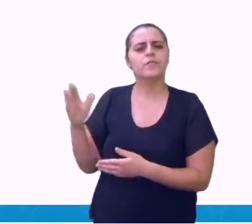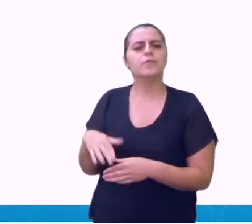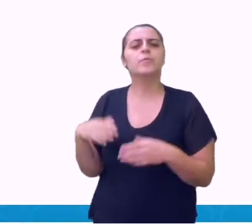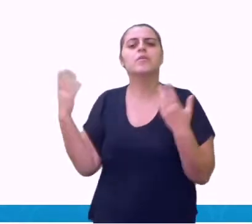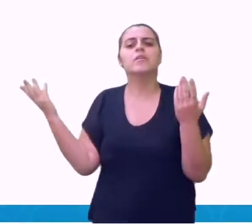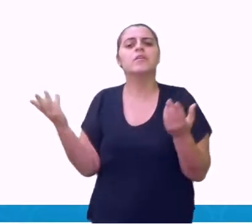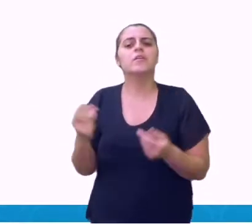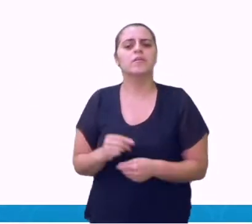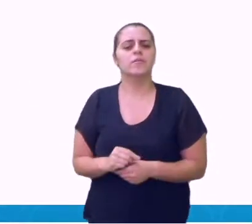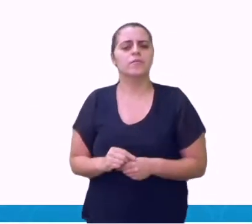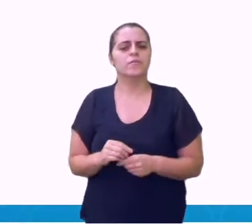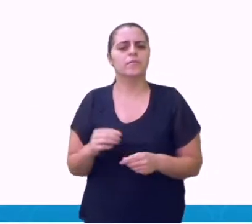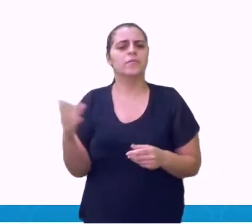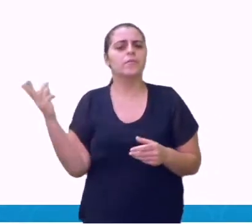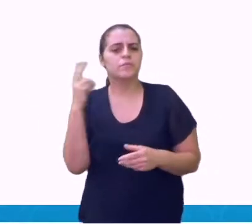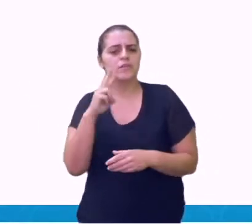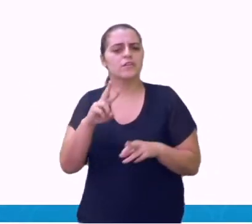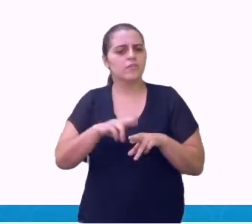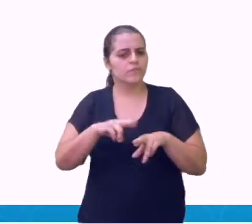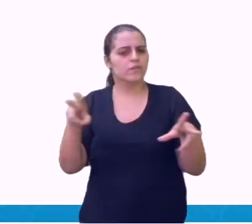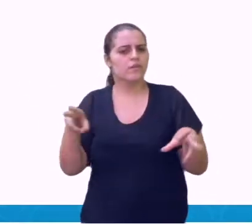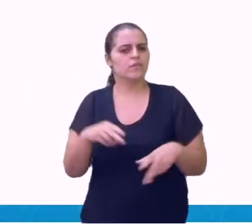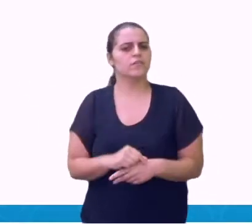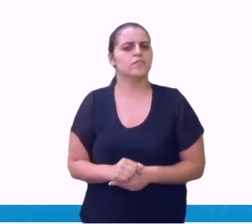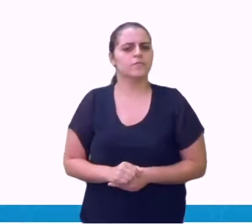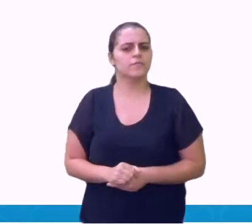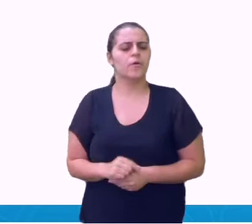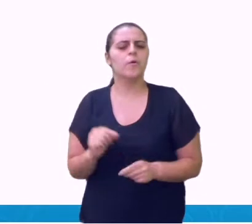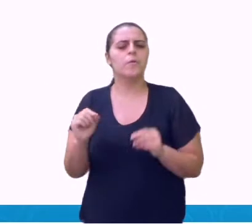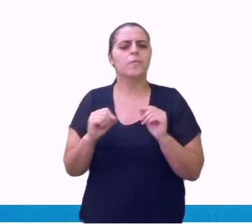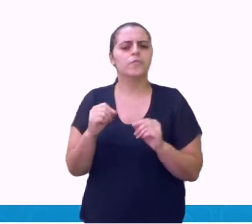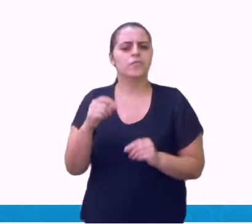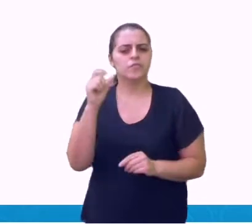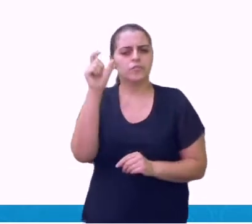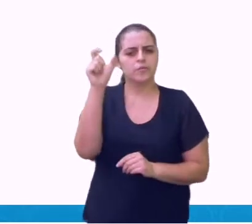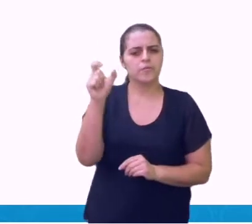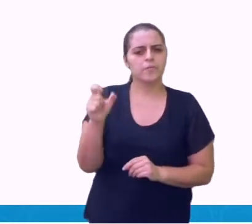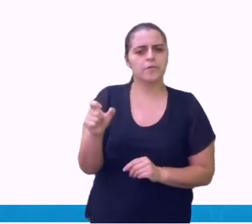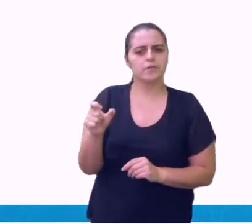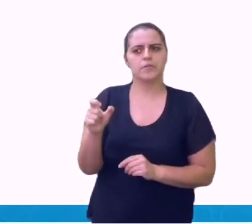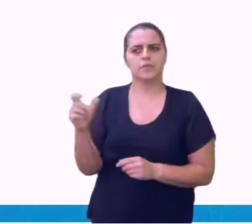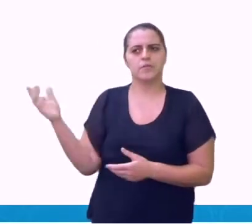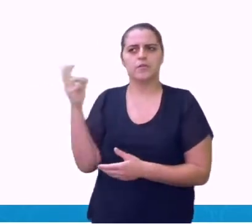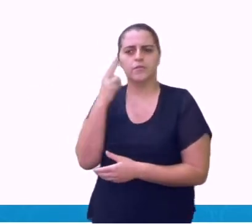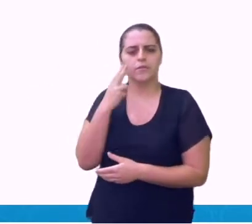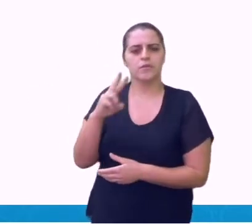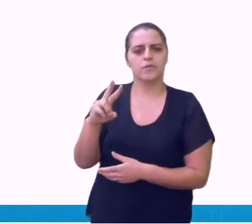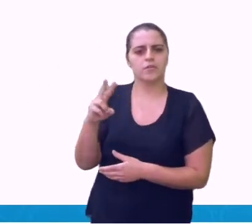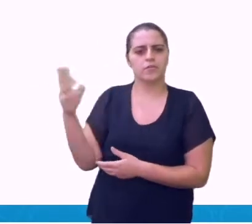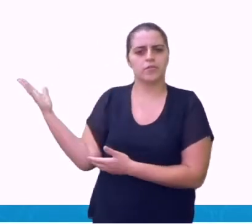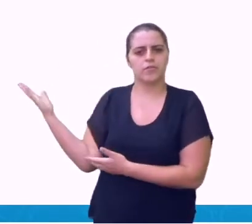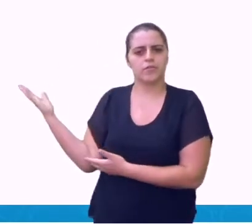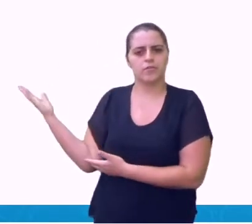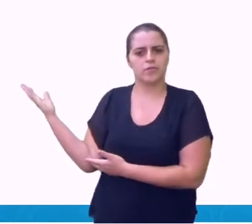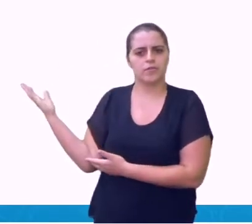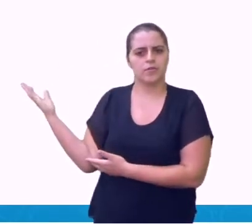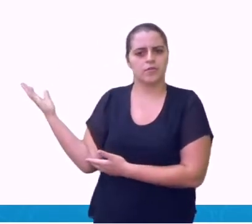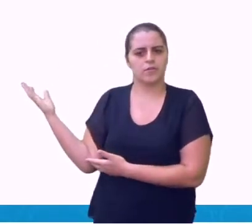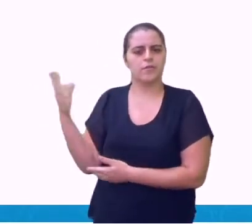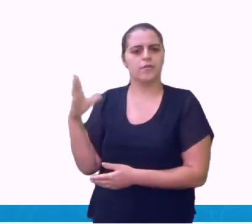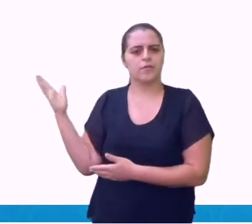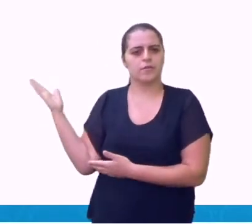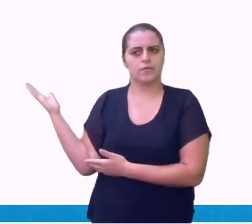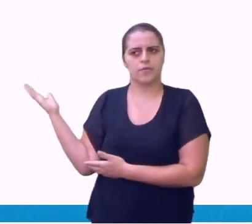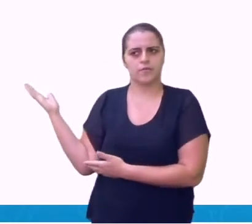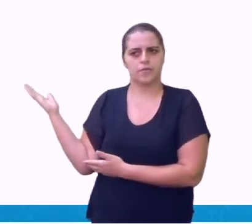sentença matemática e o que é o cálculo. Quando nós temos uma operação matemática em forma de sentença matemática, ela vem dessa